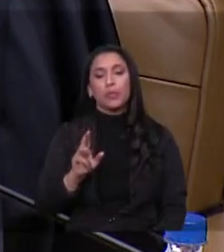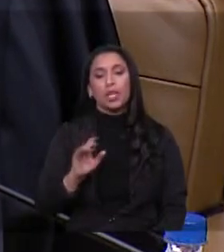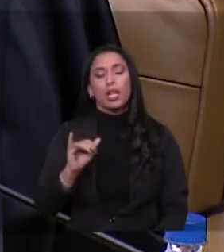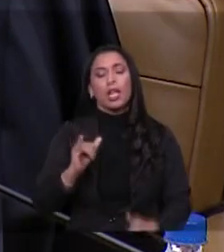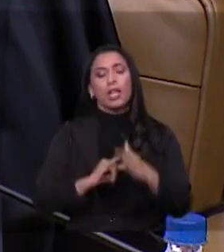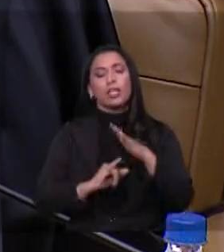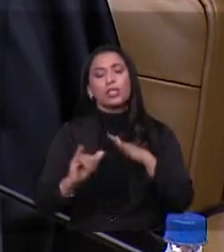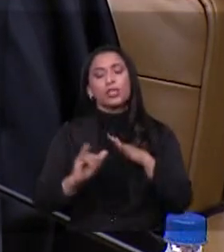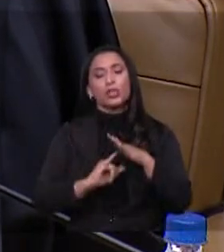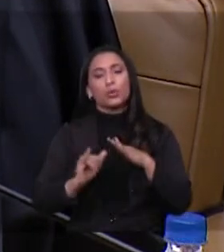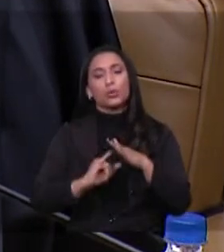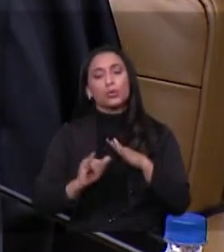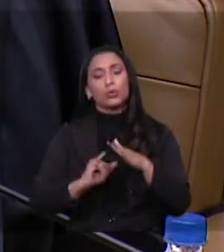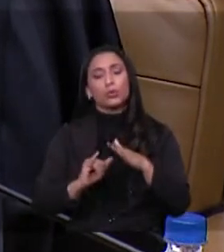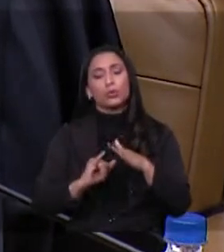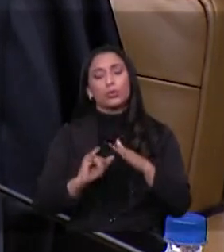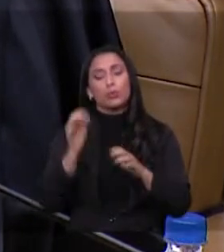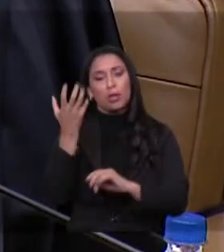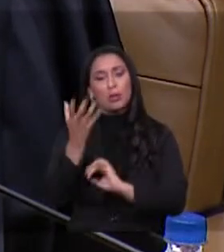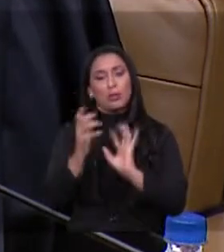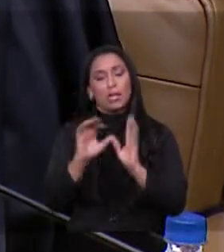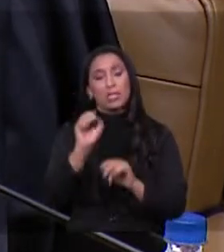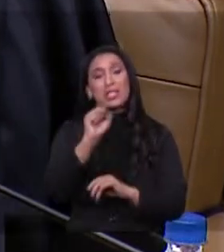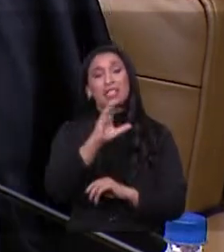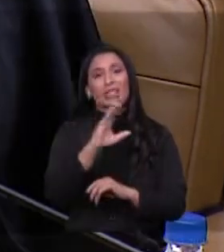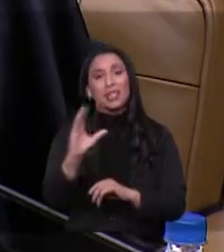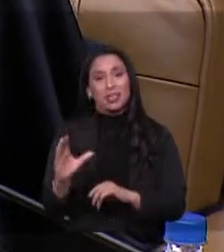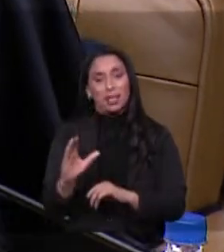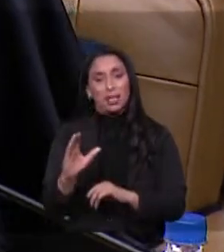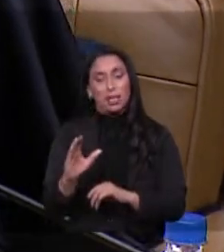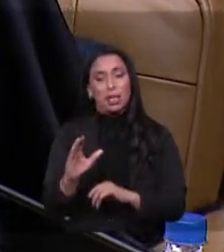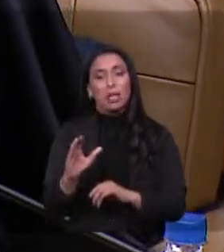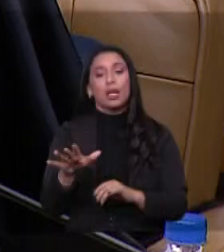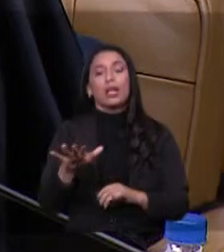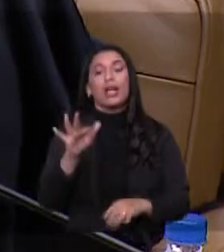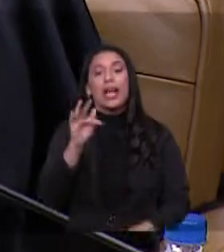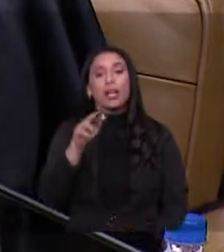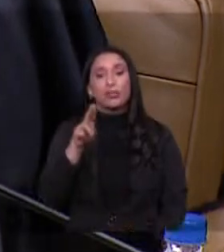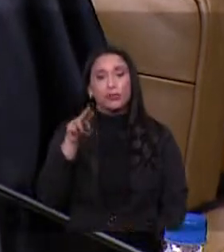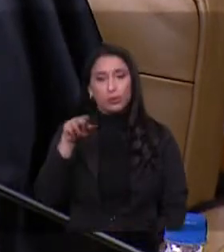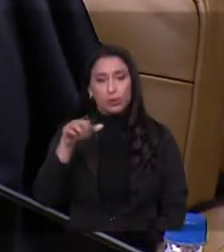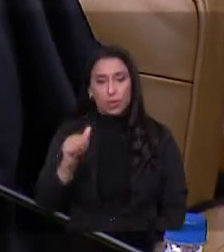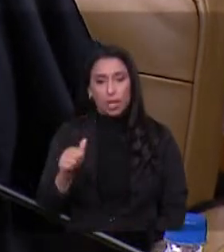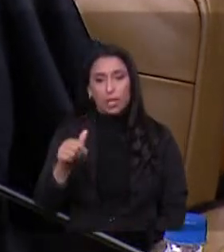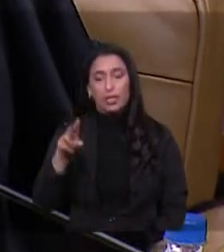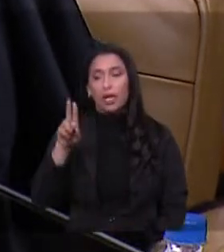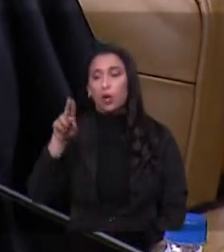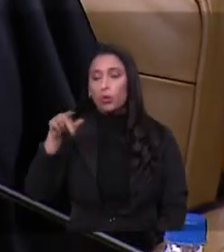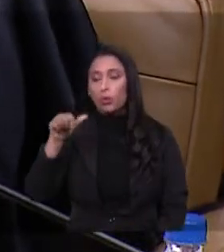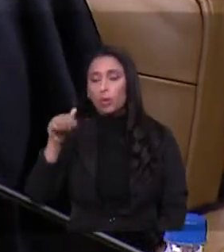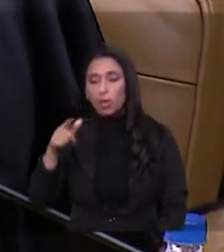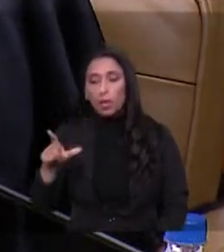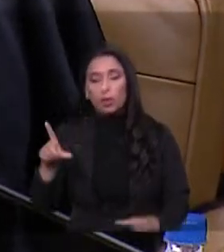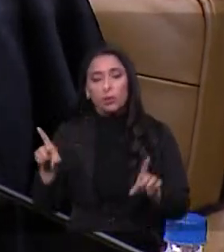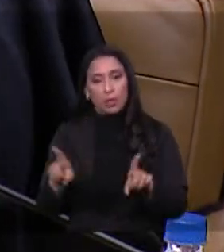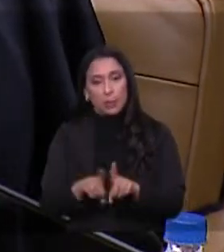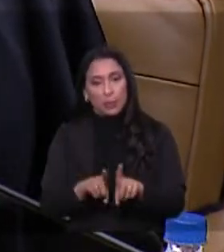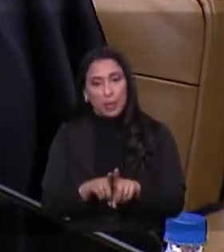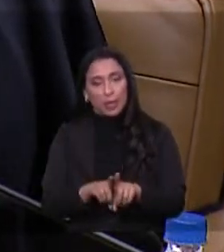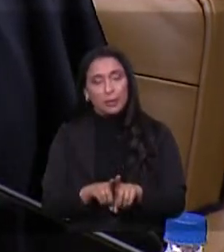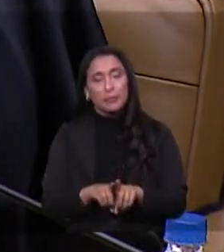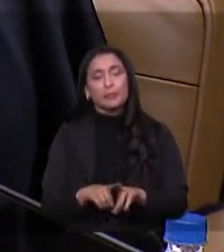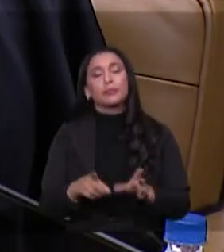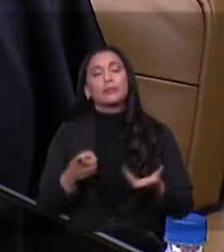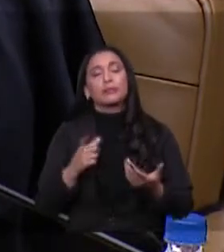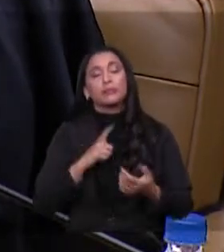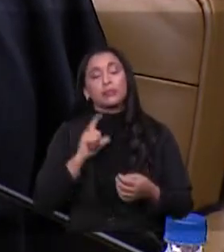do Meio Ambiente de Santa Catarina, em face da FUNAI e da União. E,